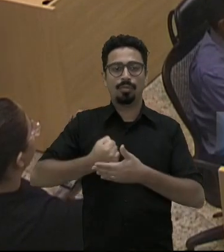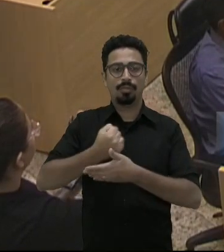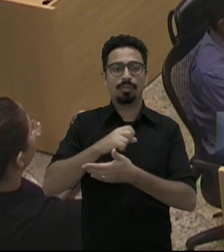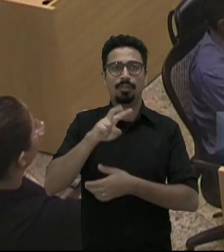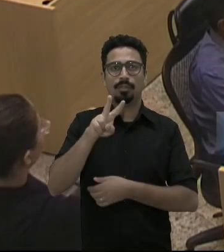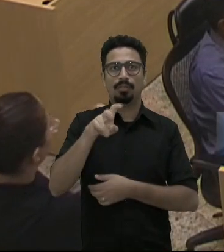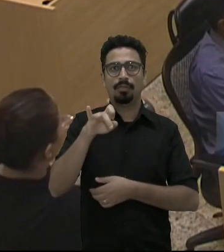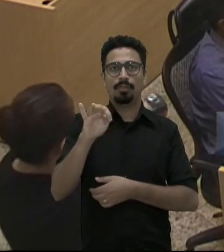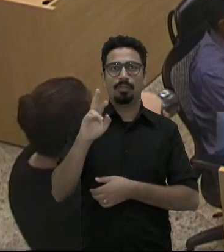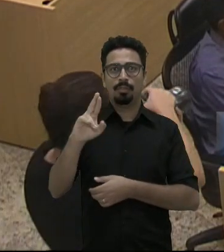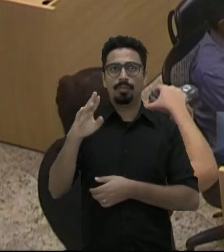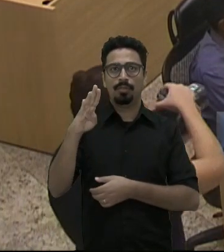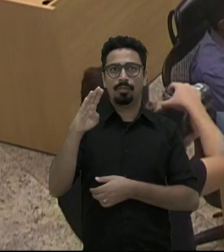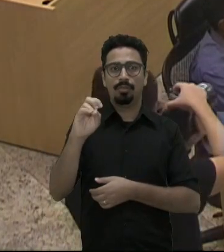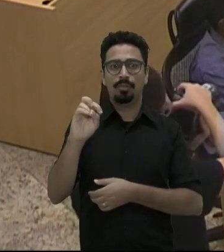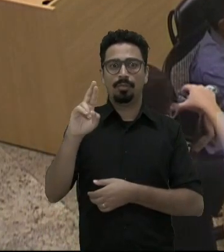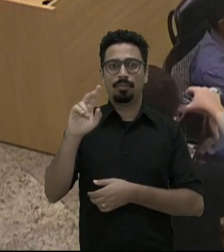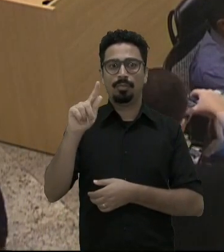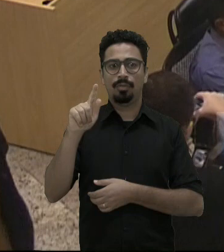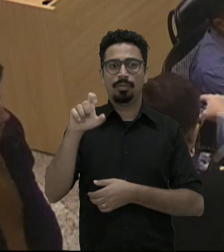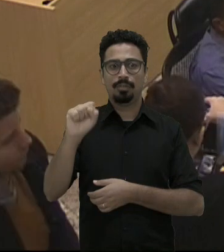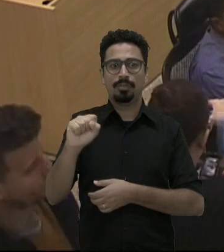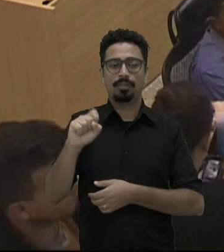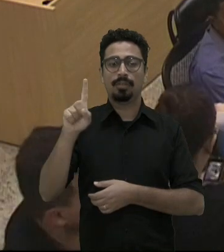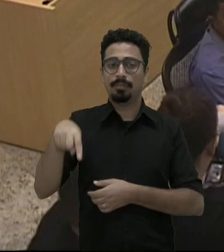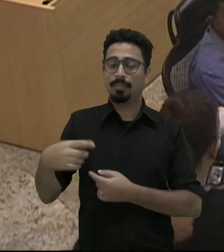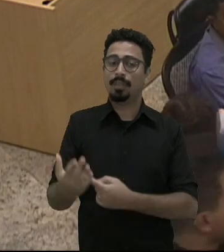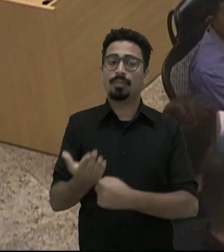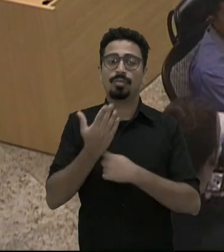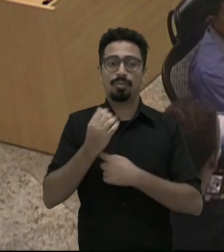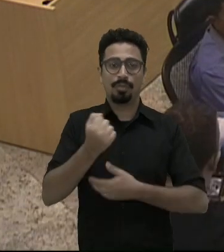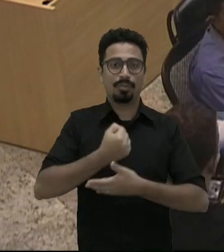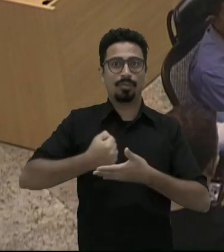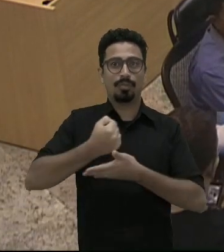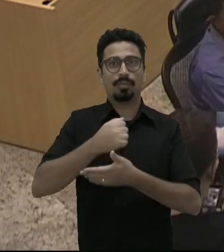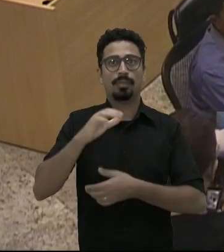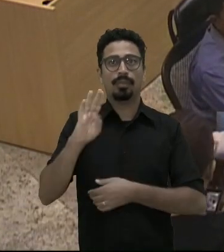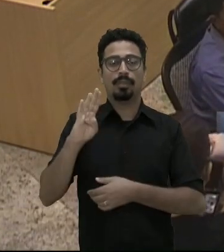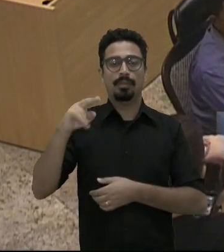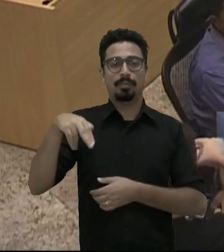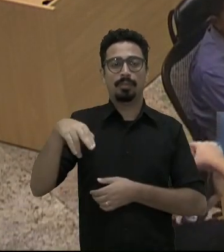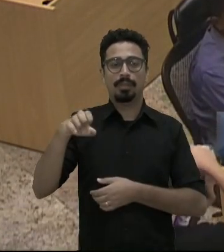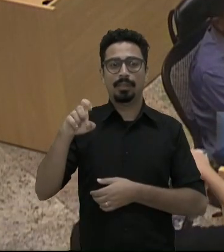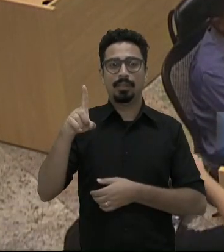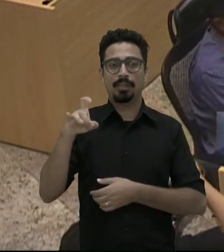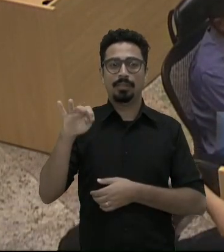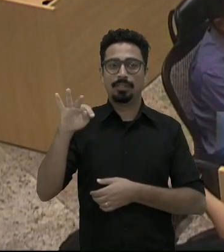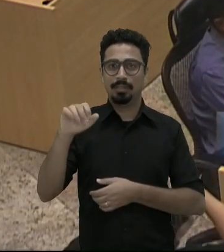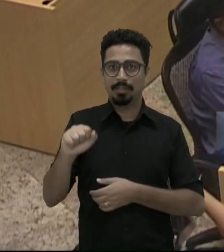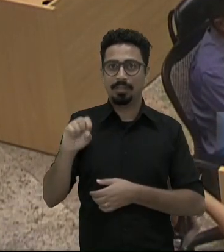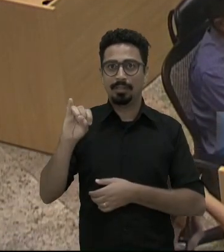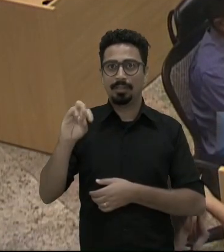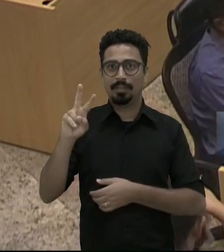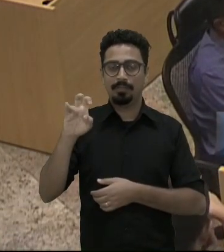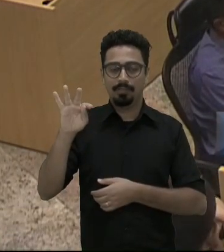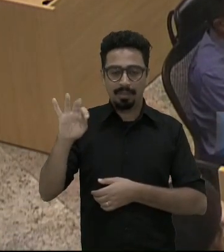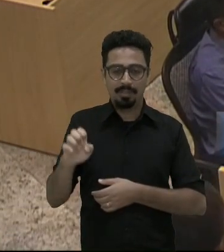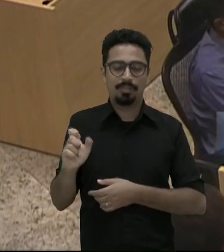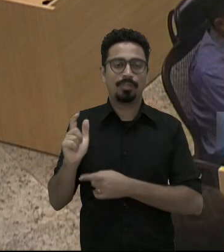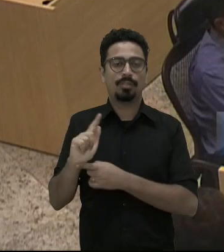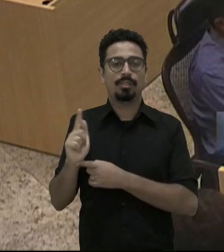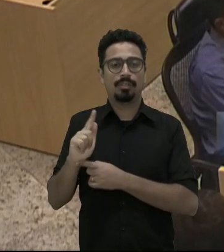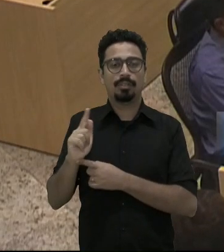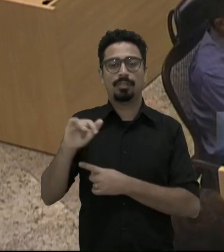Borges Fogaça dos Santos. A ajudante de cozinha Benedita Ivete Caetano. O gerente José